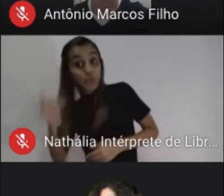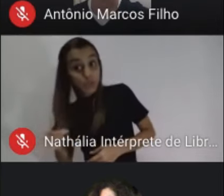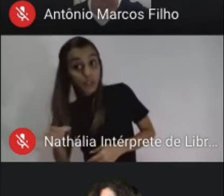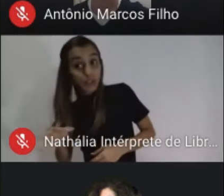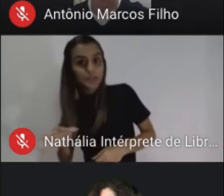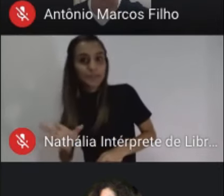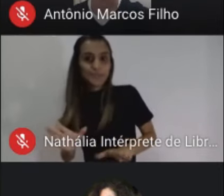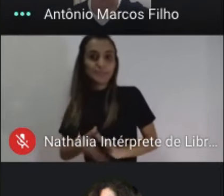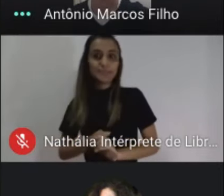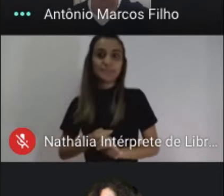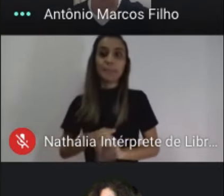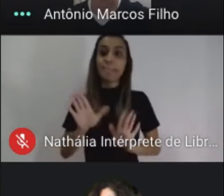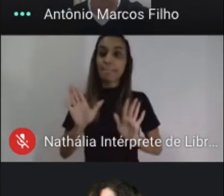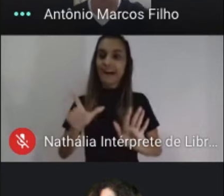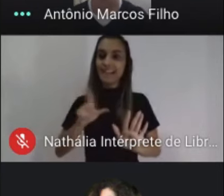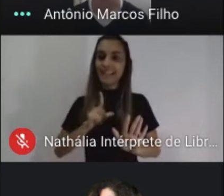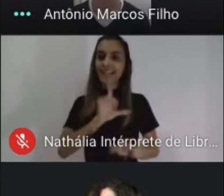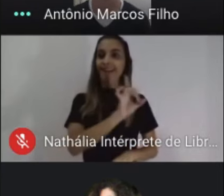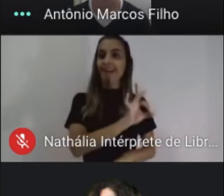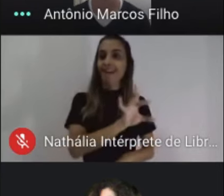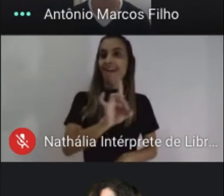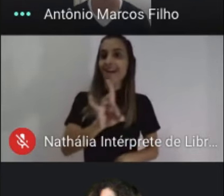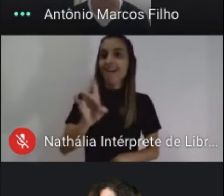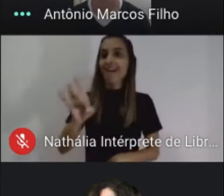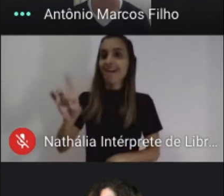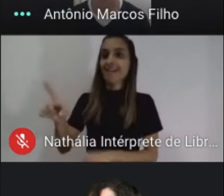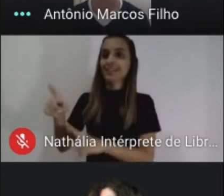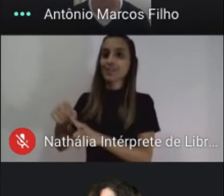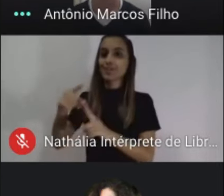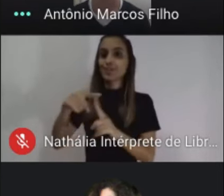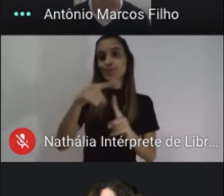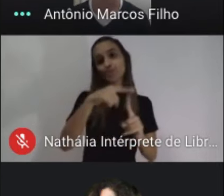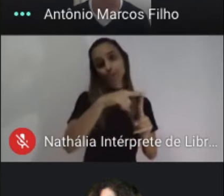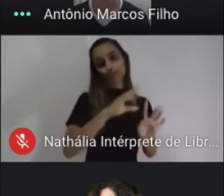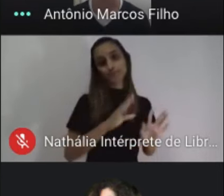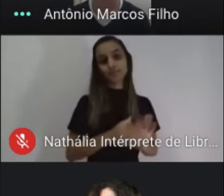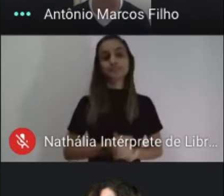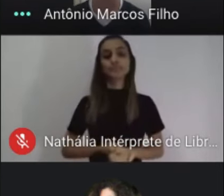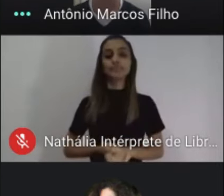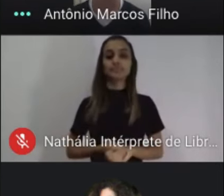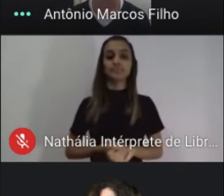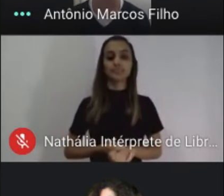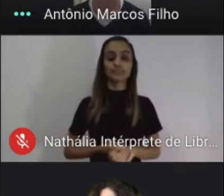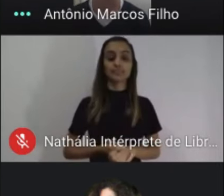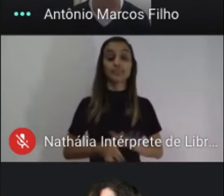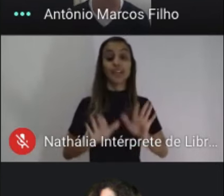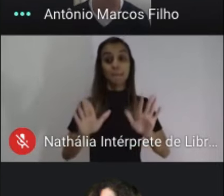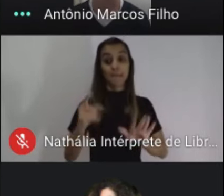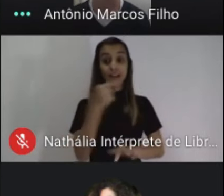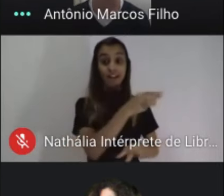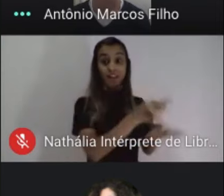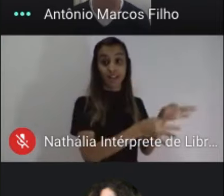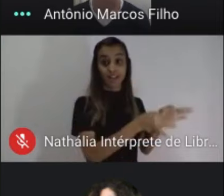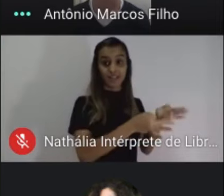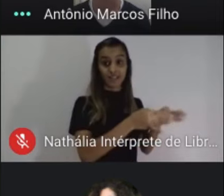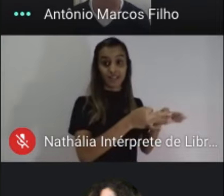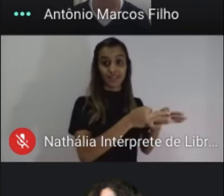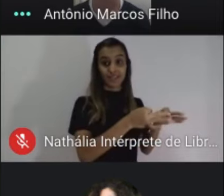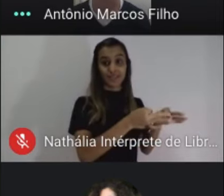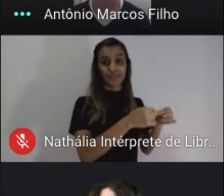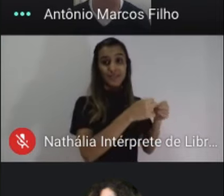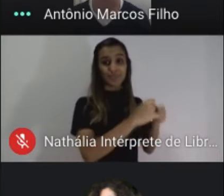caso a caso, mas aqui, efetivamente, a resposta correta, por conta da opção do legislador, foi essa. Porque ele poderia ter tido a opção